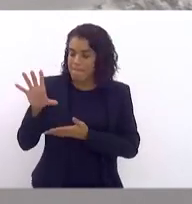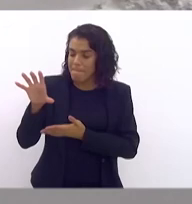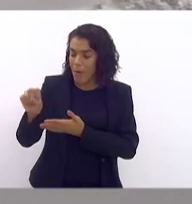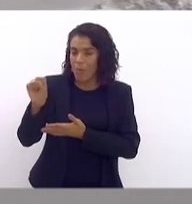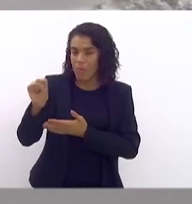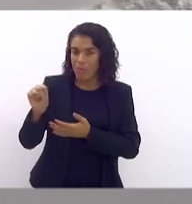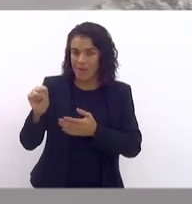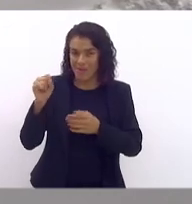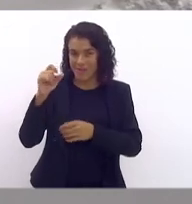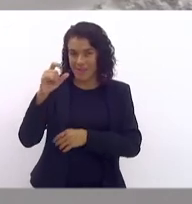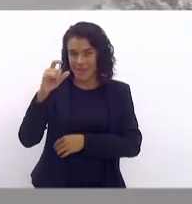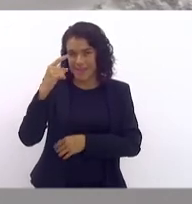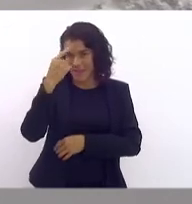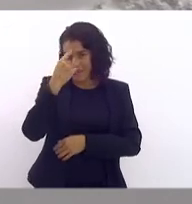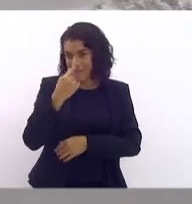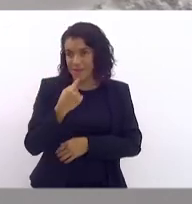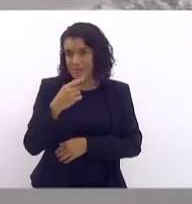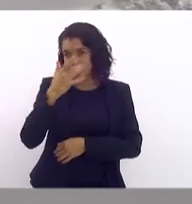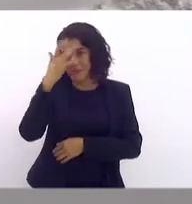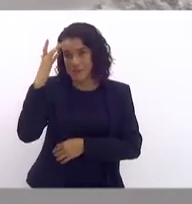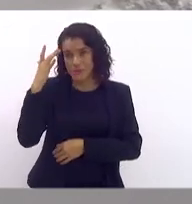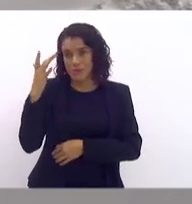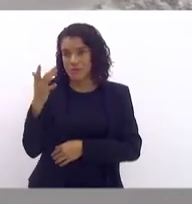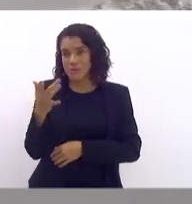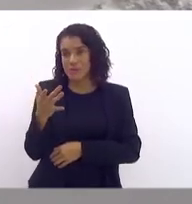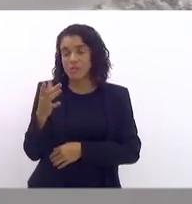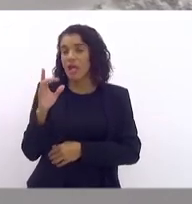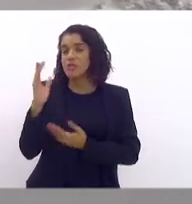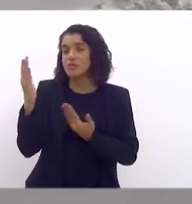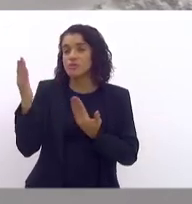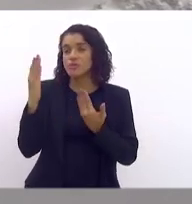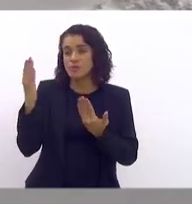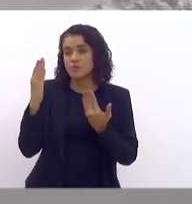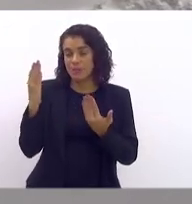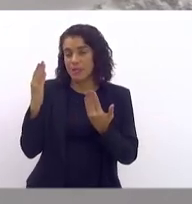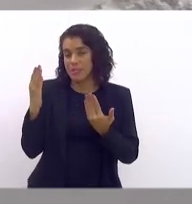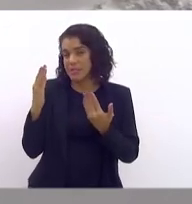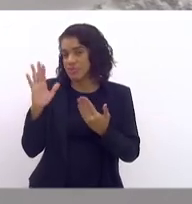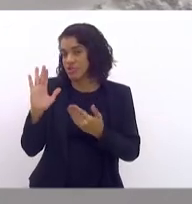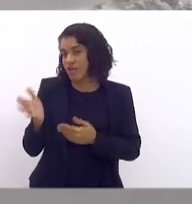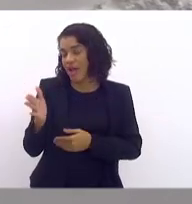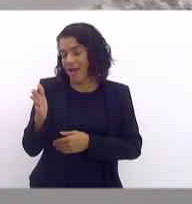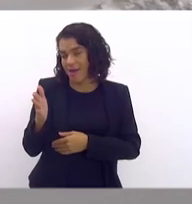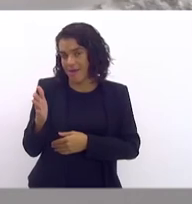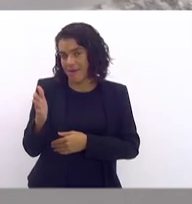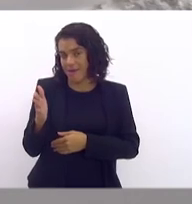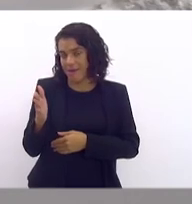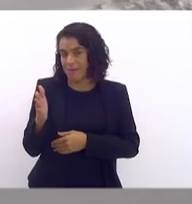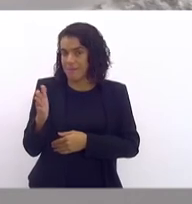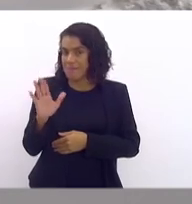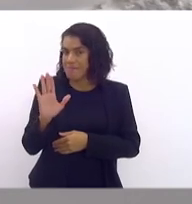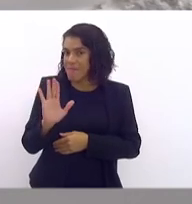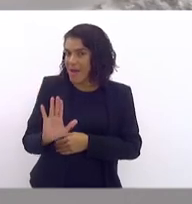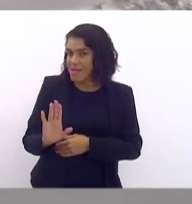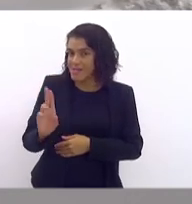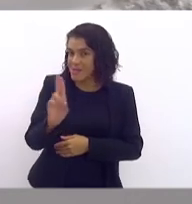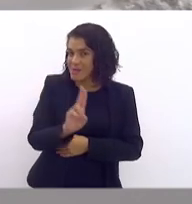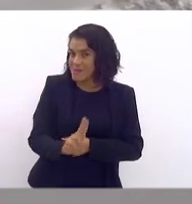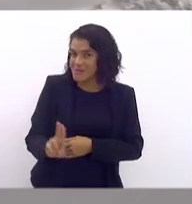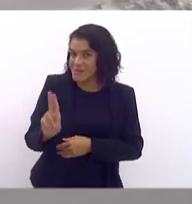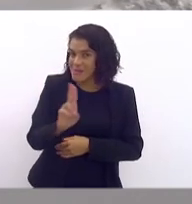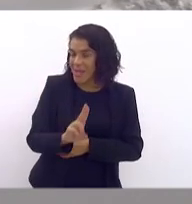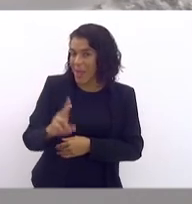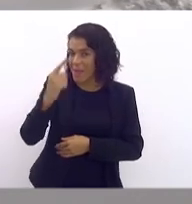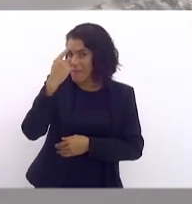Fontes abertas de determinadas pessoas que são suspeitas de determinados crimes agora a utilização